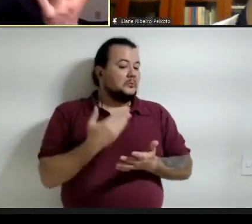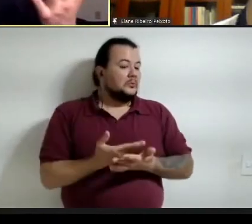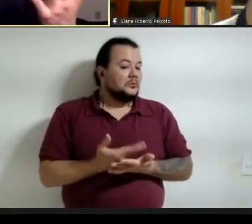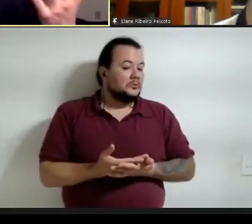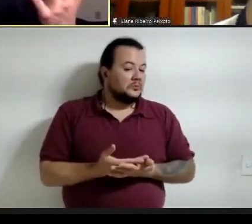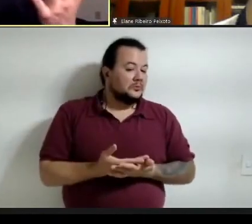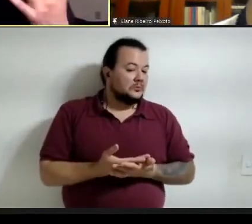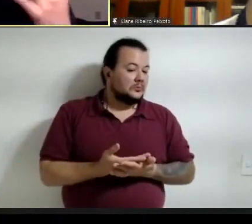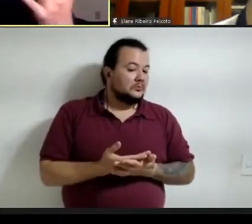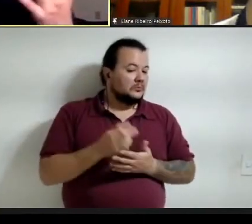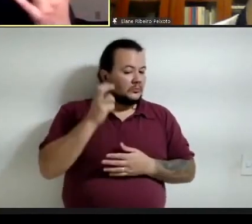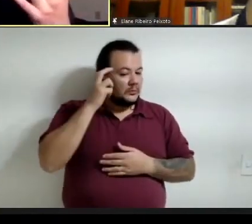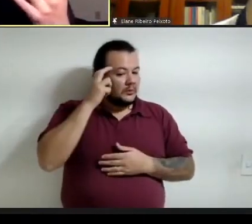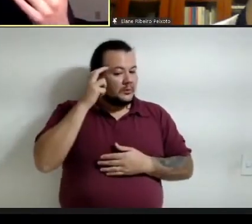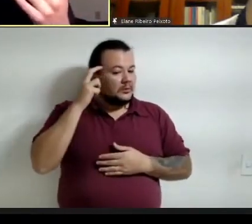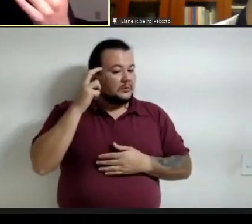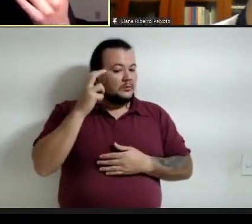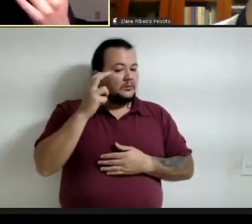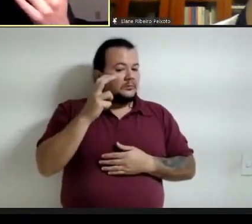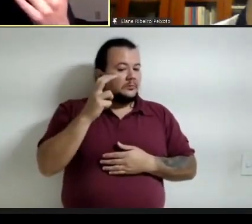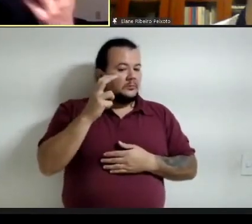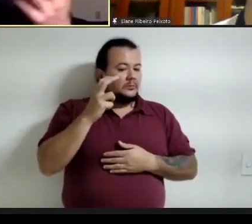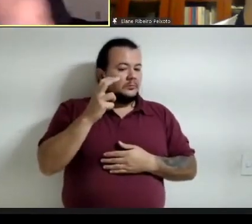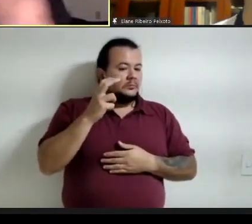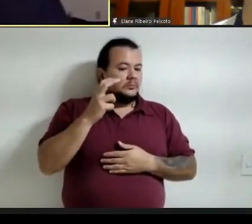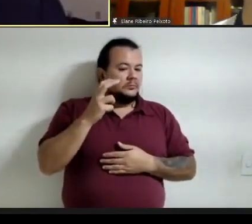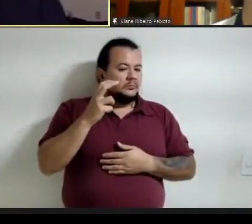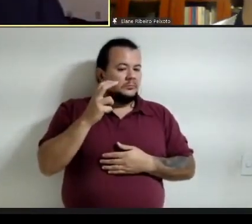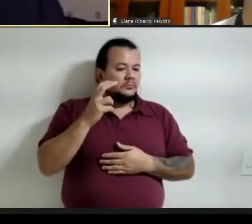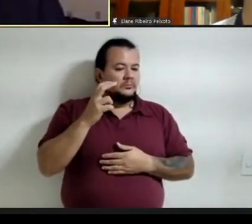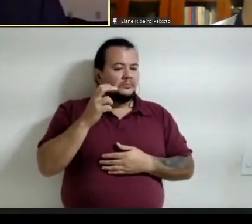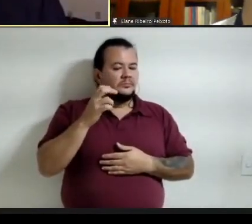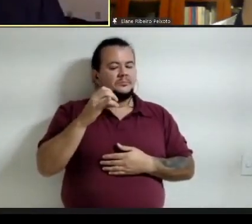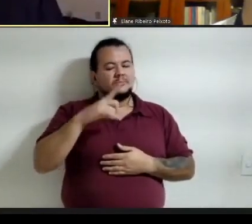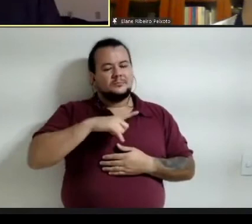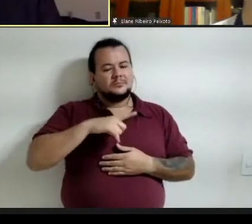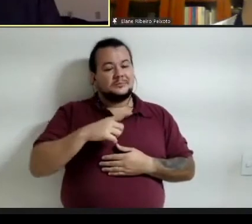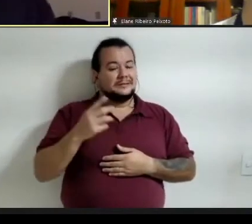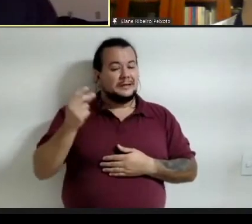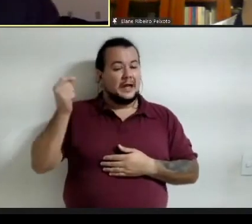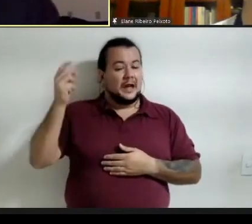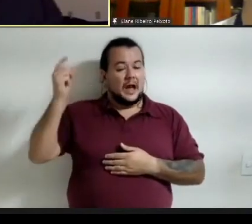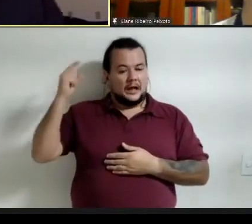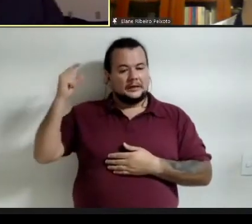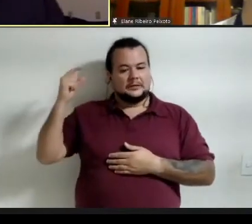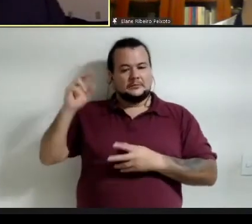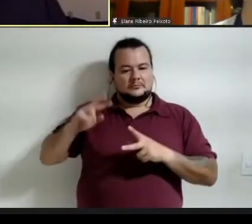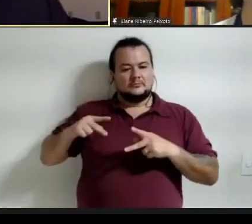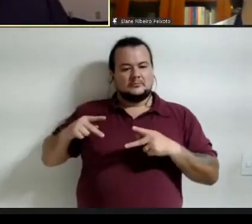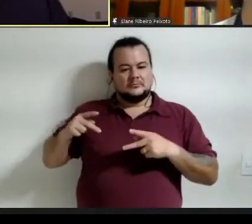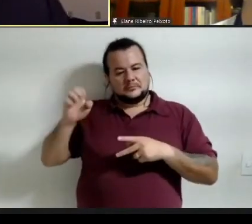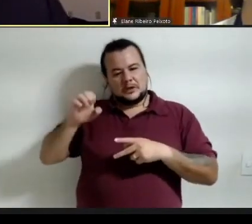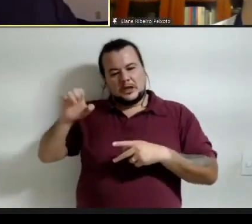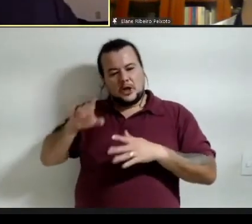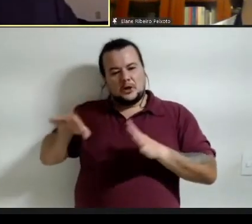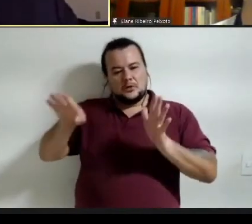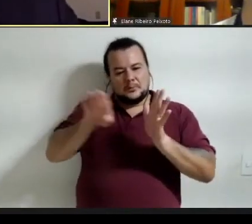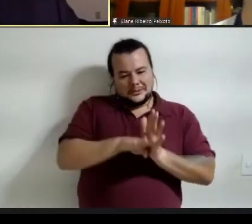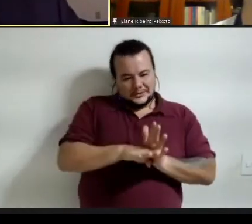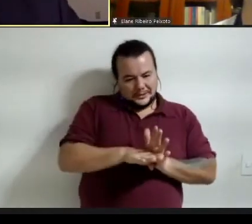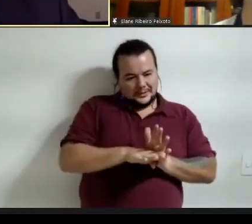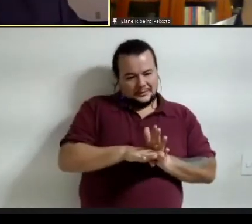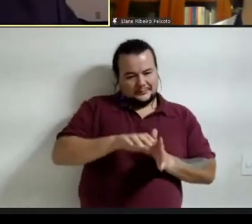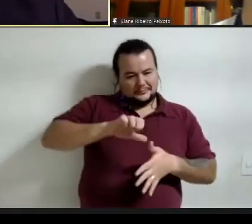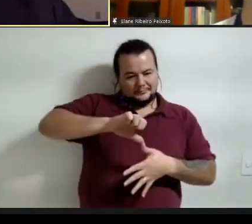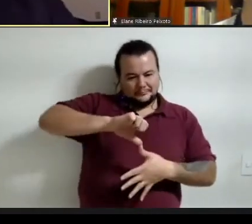das culturas que estavam aqui antes da gente, dos europeus chegarem, né? Dos